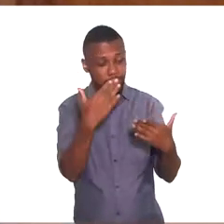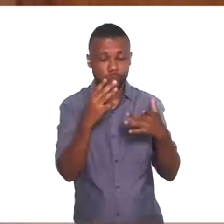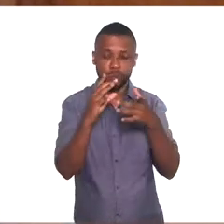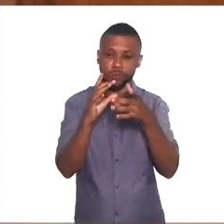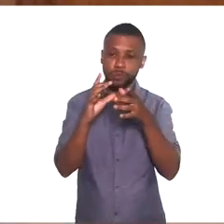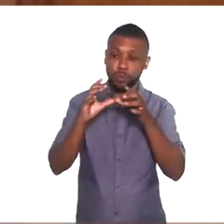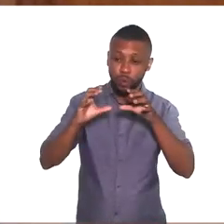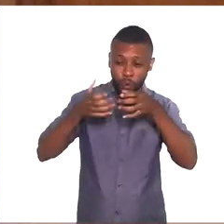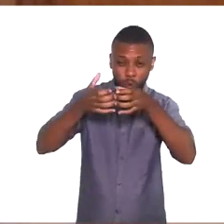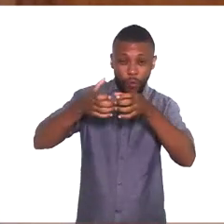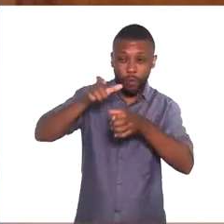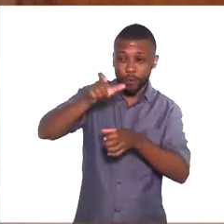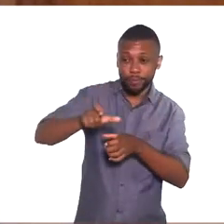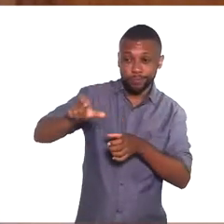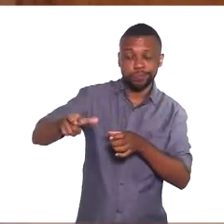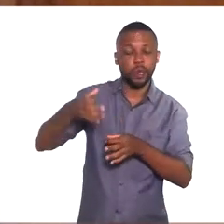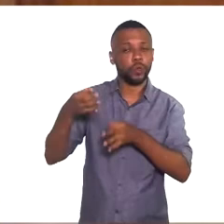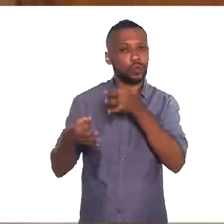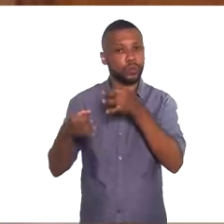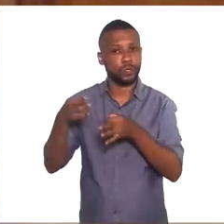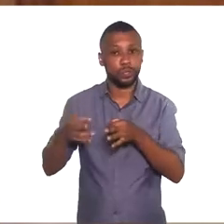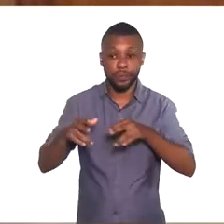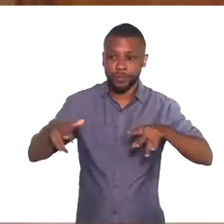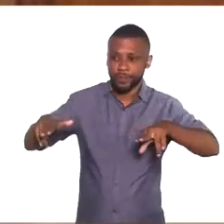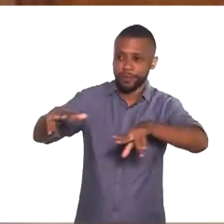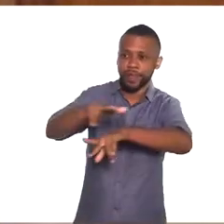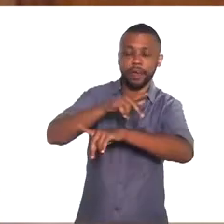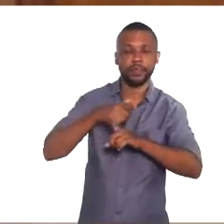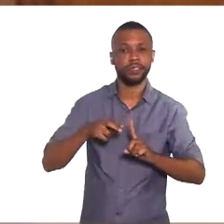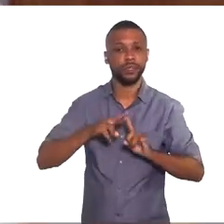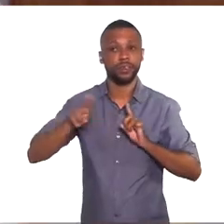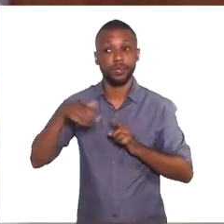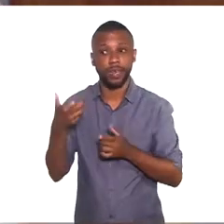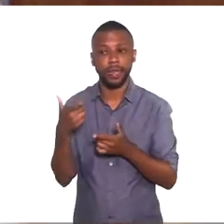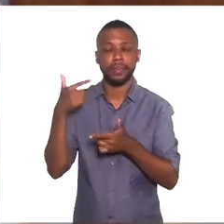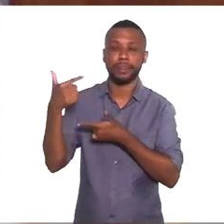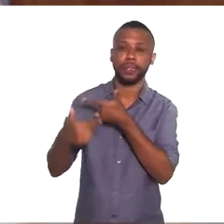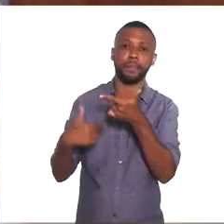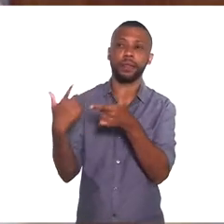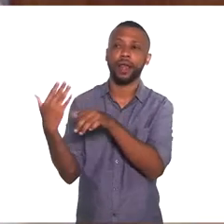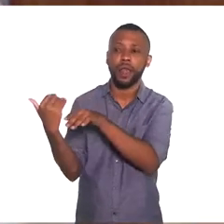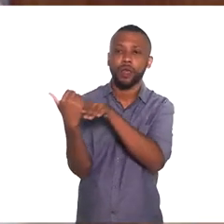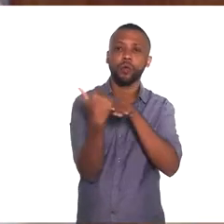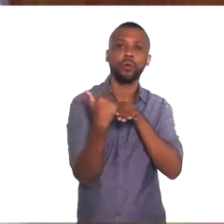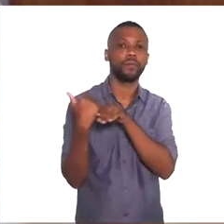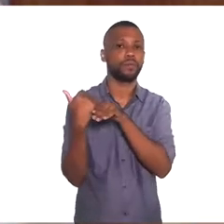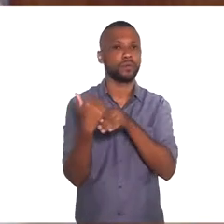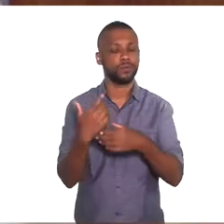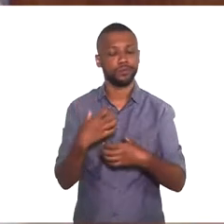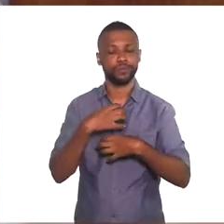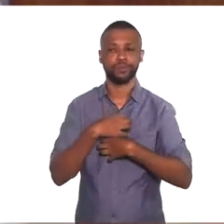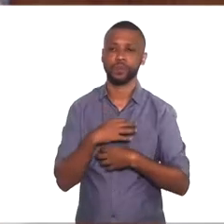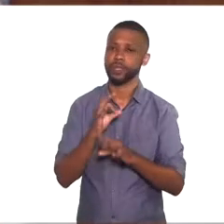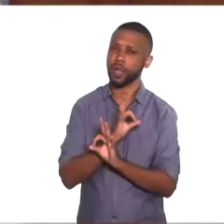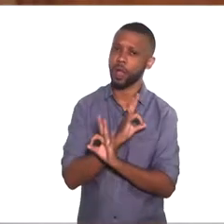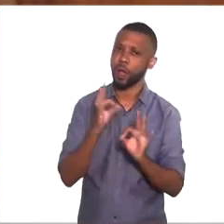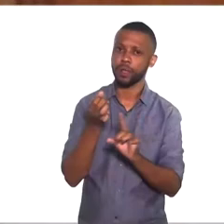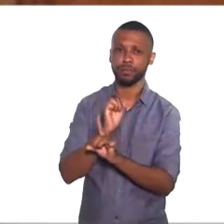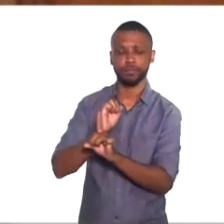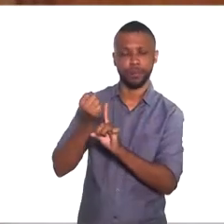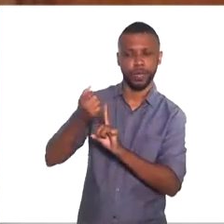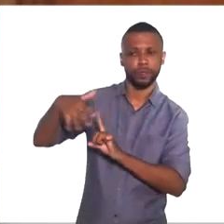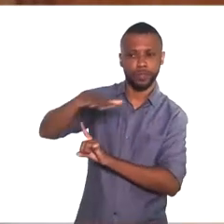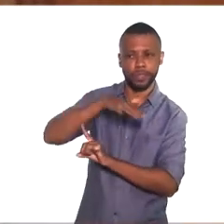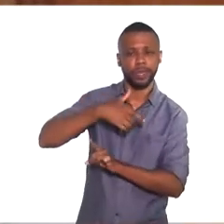e agradeço muito a disponibilidade dos juristas das várias religiões se dispuseram a está trabalhando em comum lá e